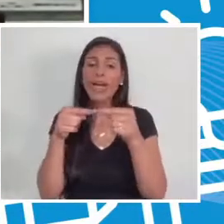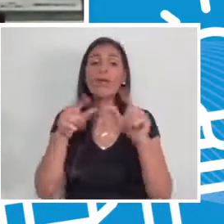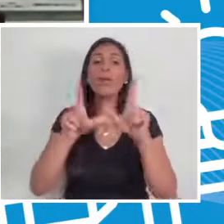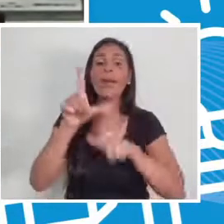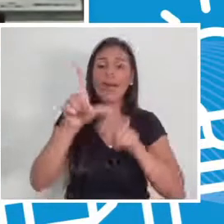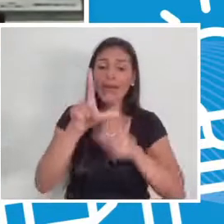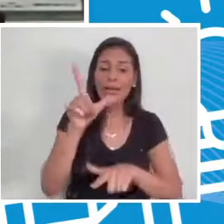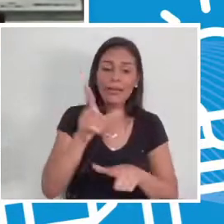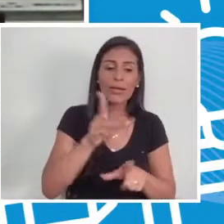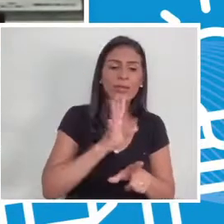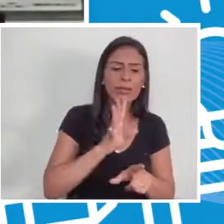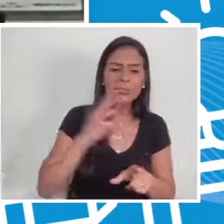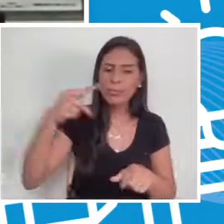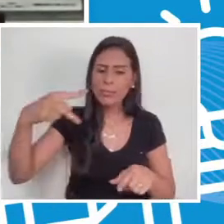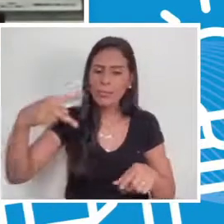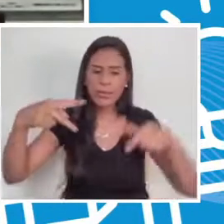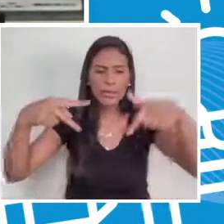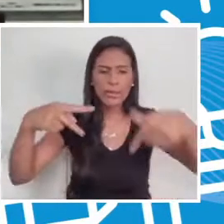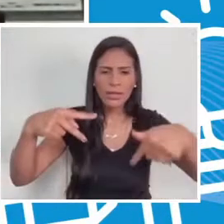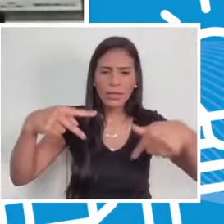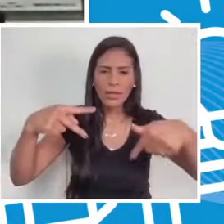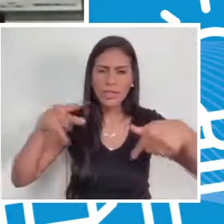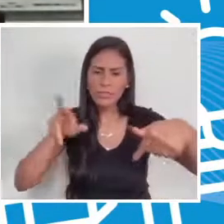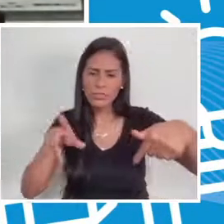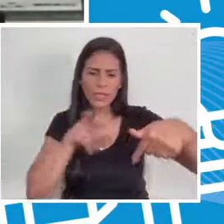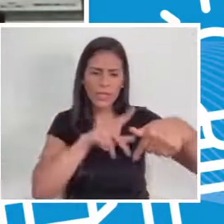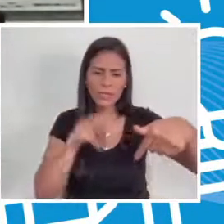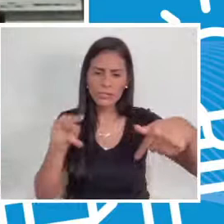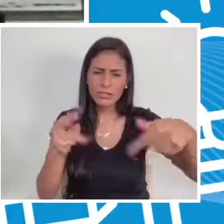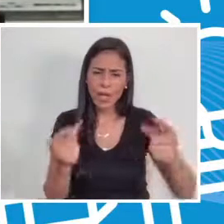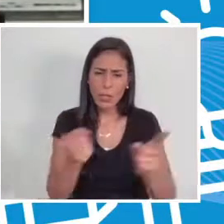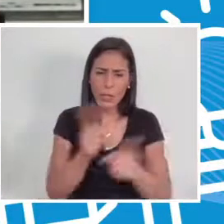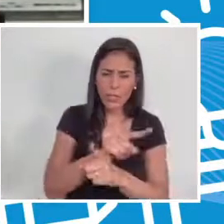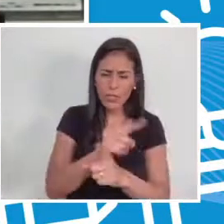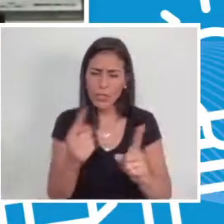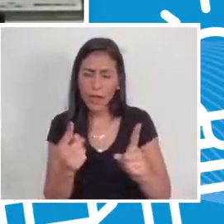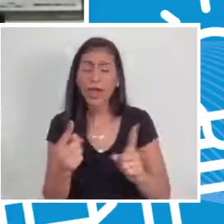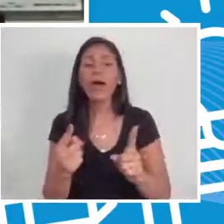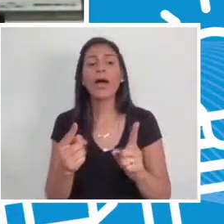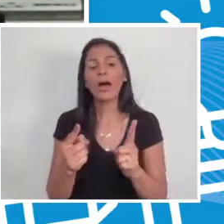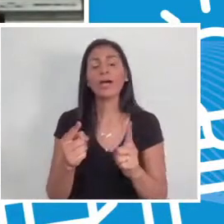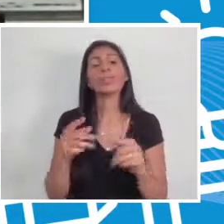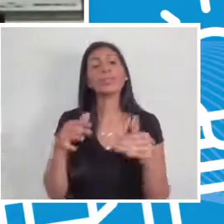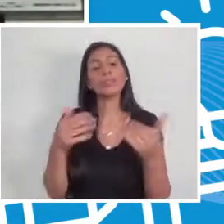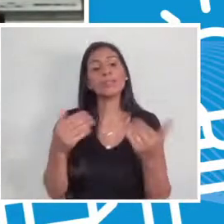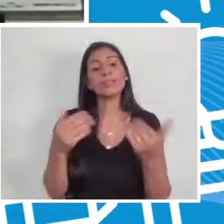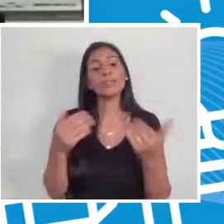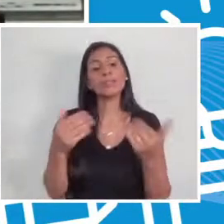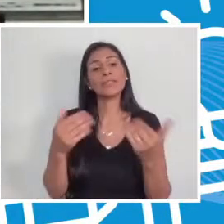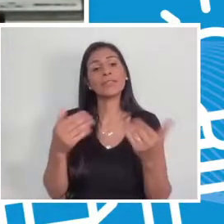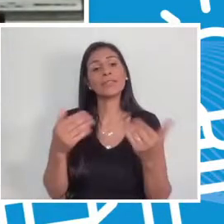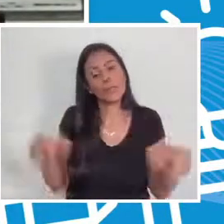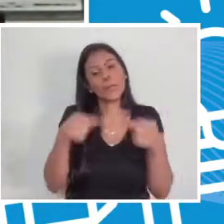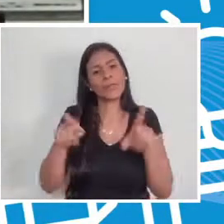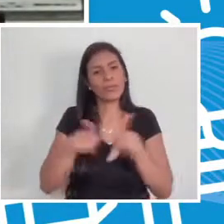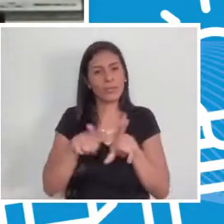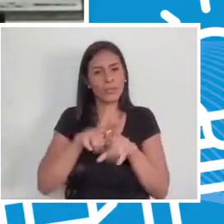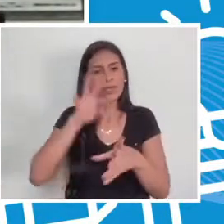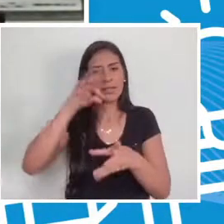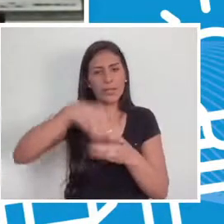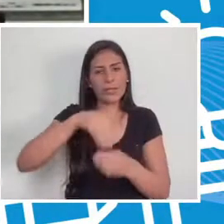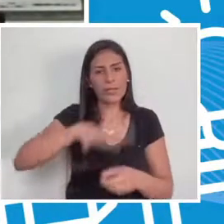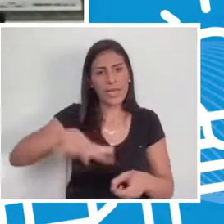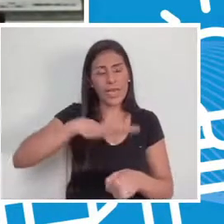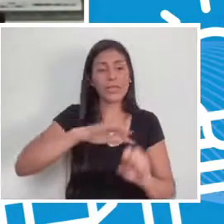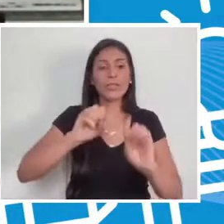se dá também no caso da matemática e vários outros construtos que são típicos da educação. Então, assim, a